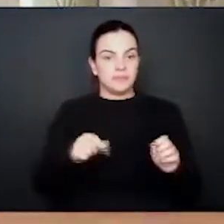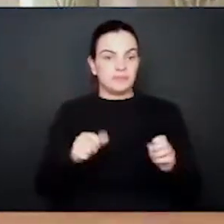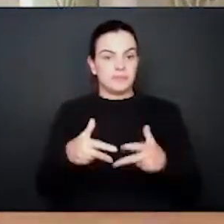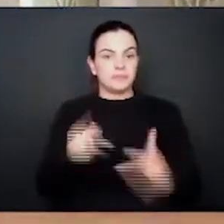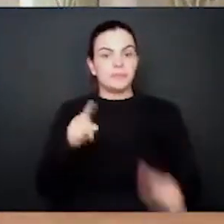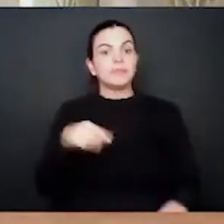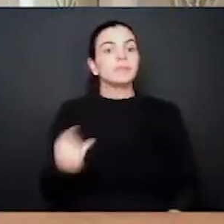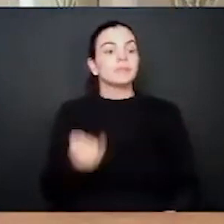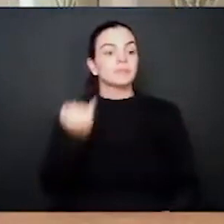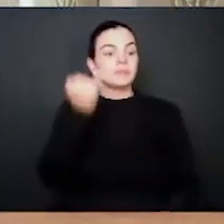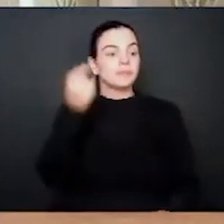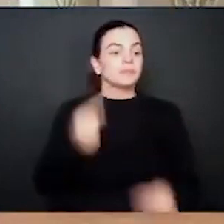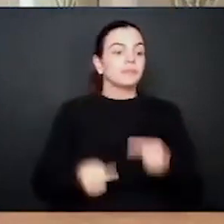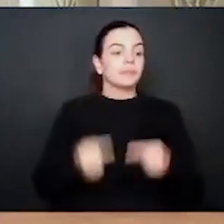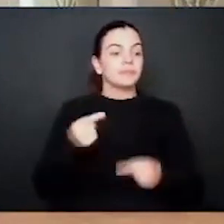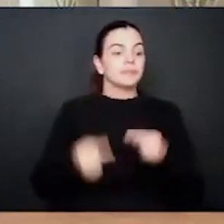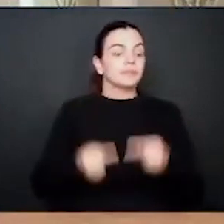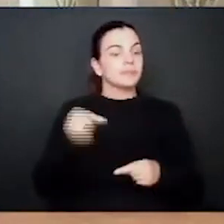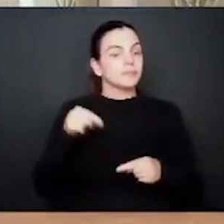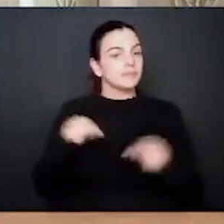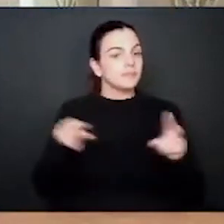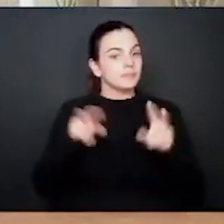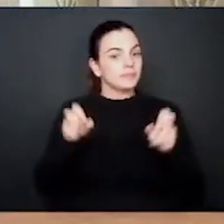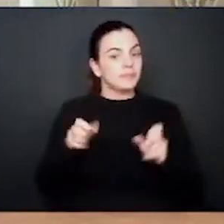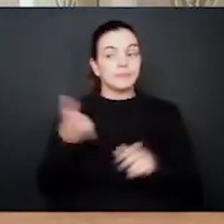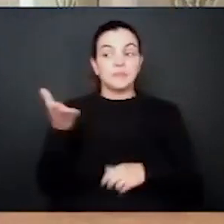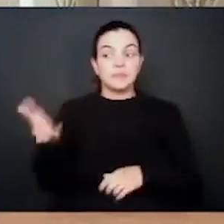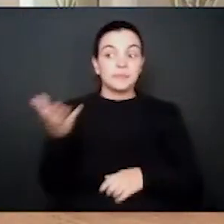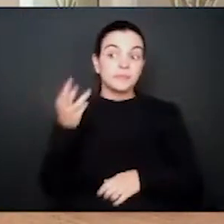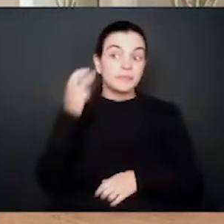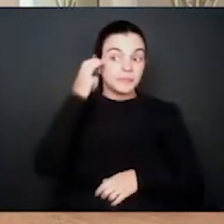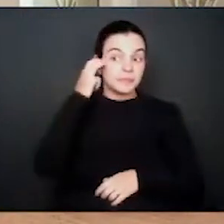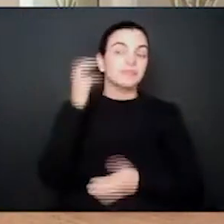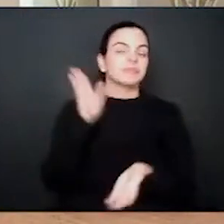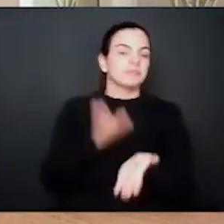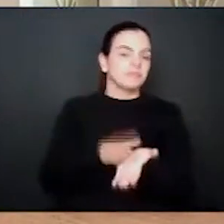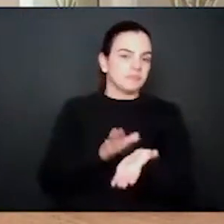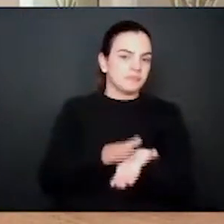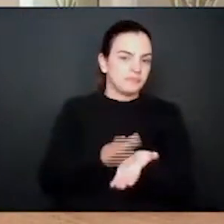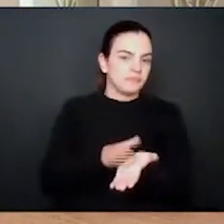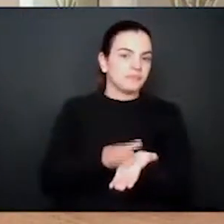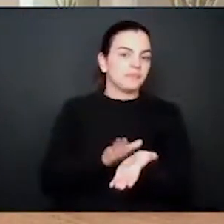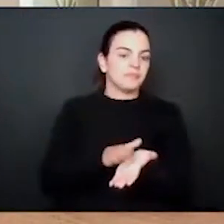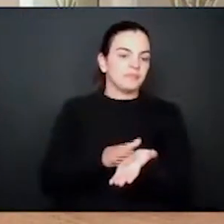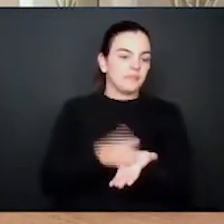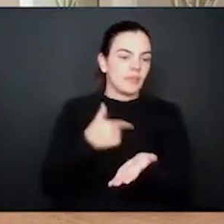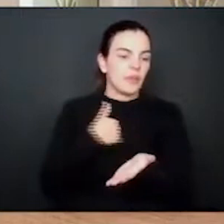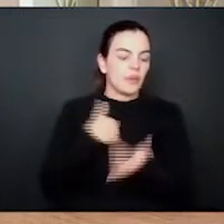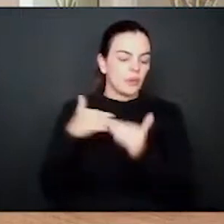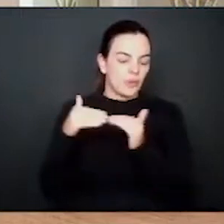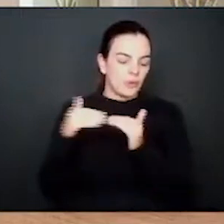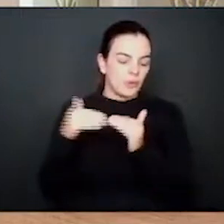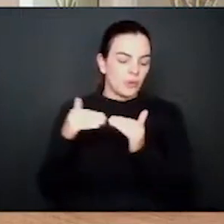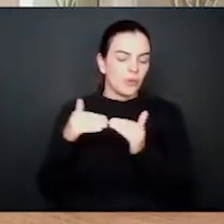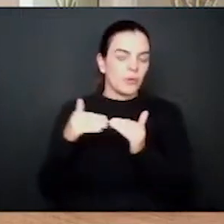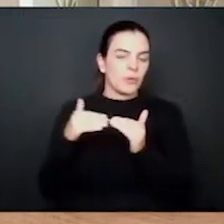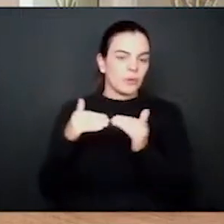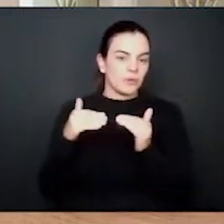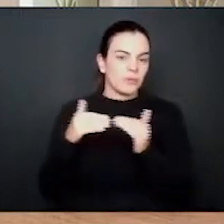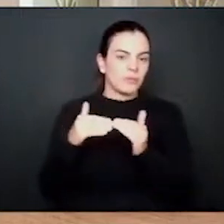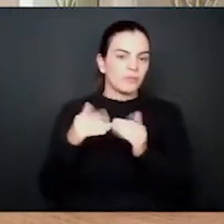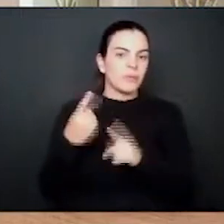Primeiro, parabéns, Dalton Borba, que realmente eu vou concordar que a primeira infância é o que tem de